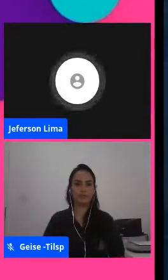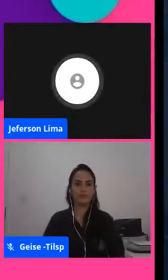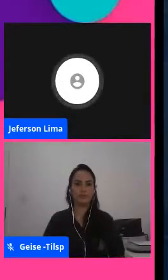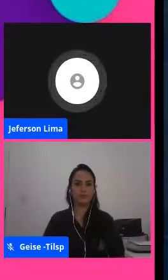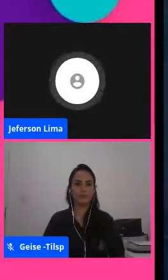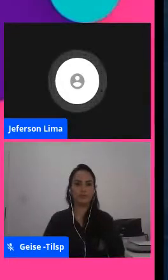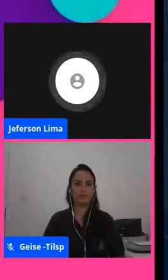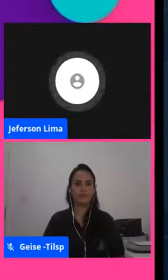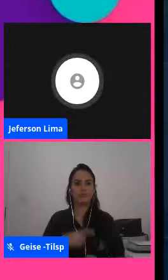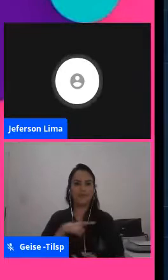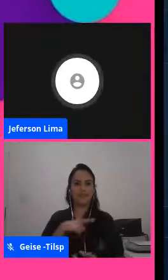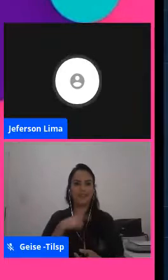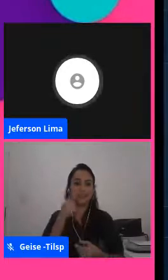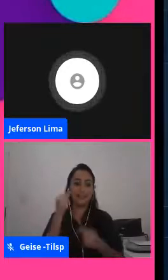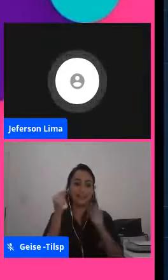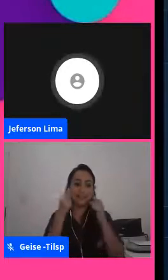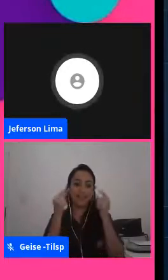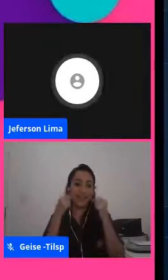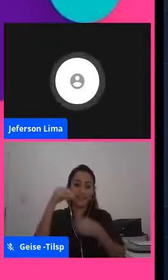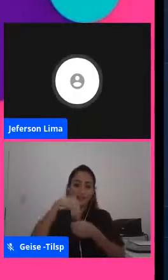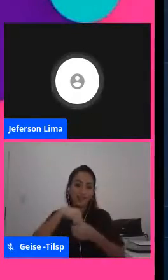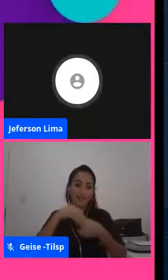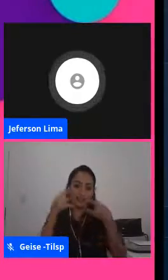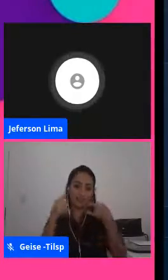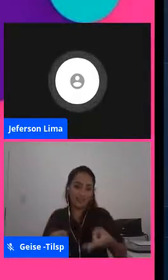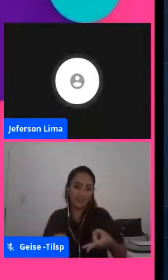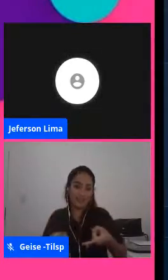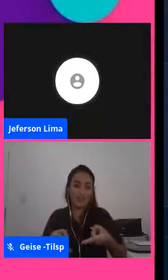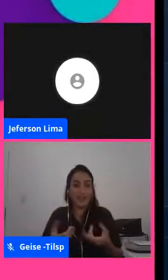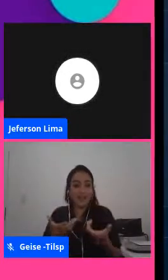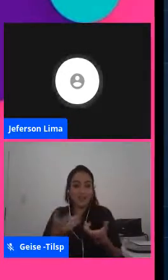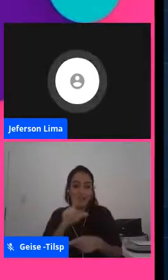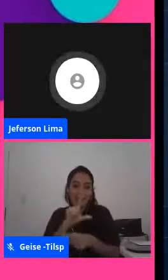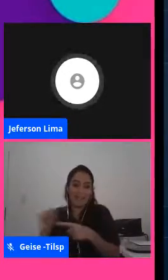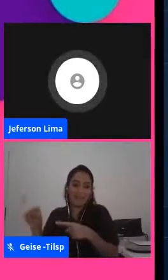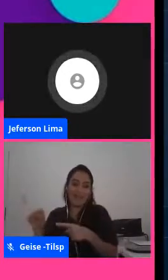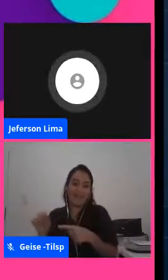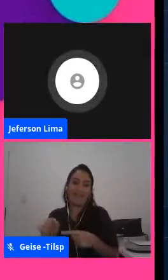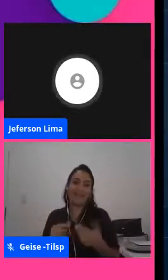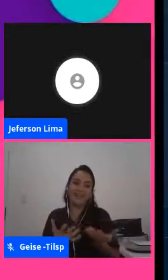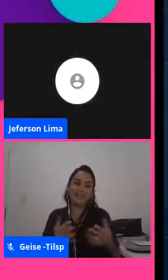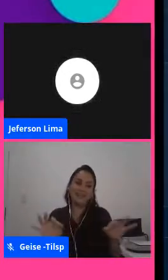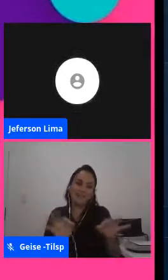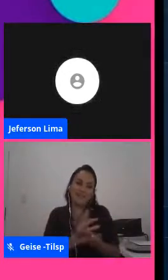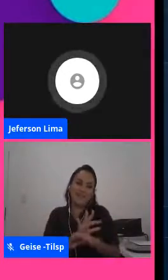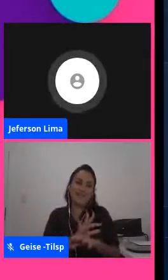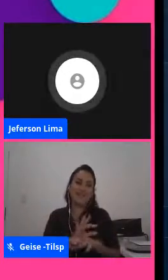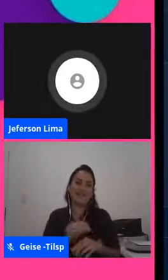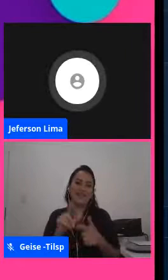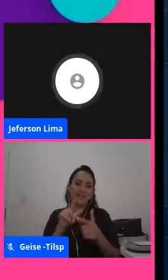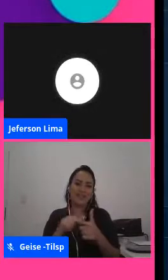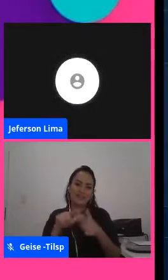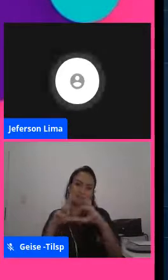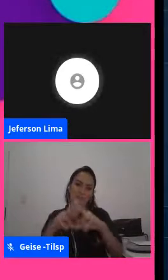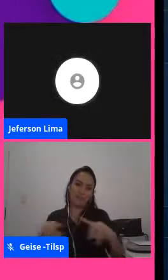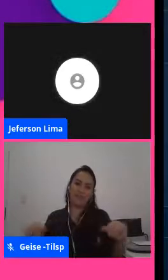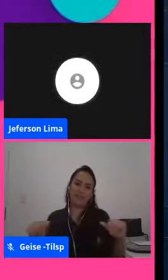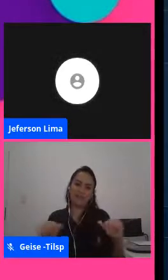Pronto, tinha um gatinho aqui dentro do meu quarto e aí ele tava querendo sair. Prontinho, problema resolvido. Coisas do ao